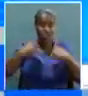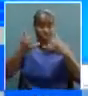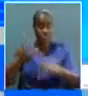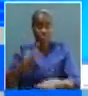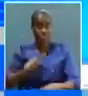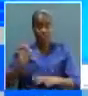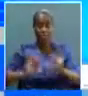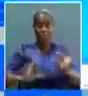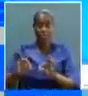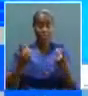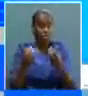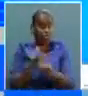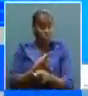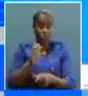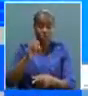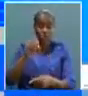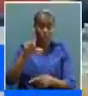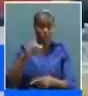cosmética e golpe de marketing.